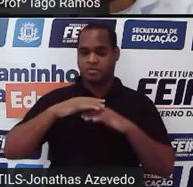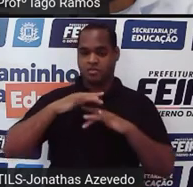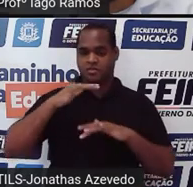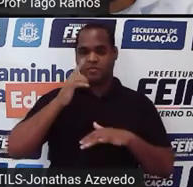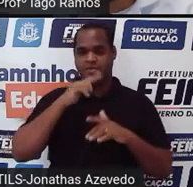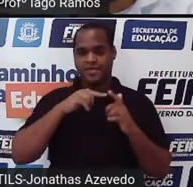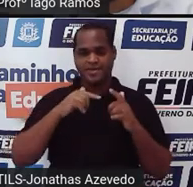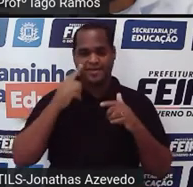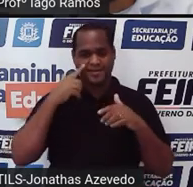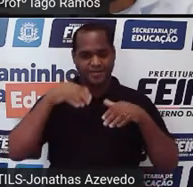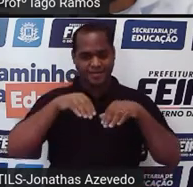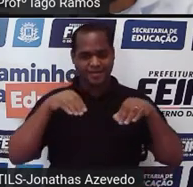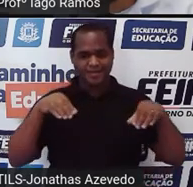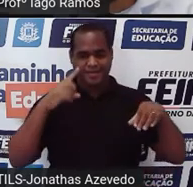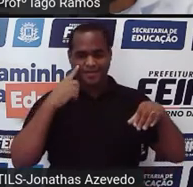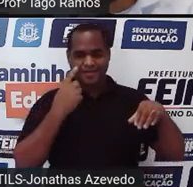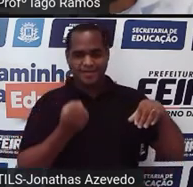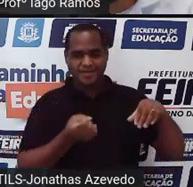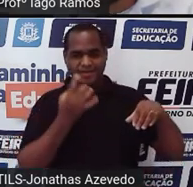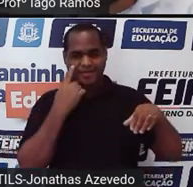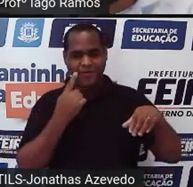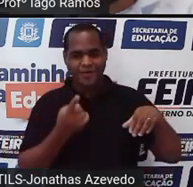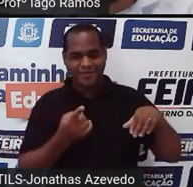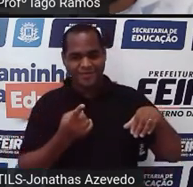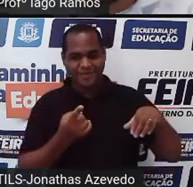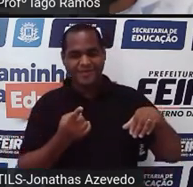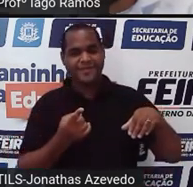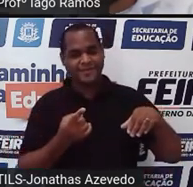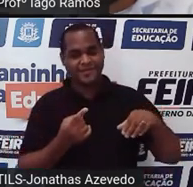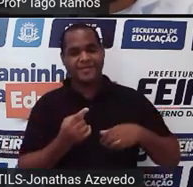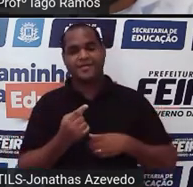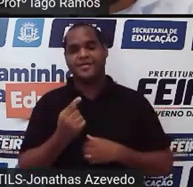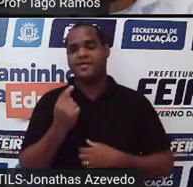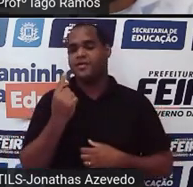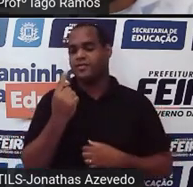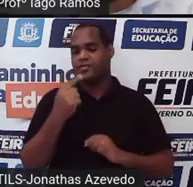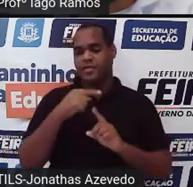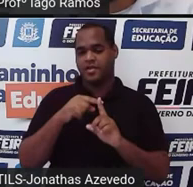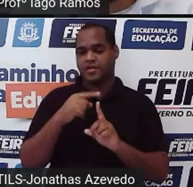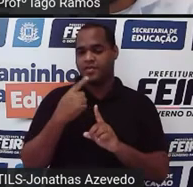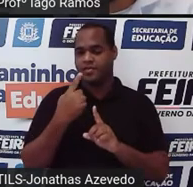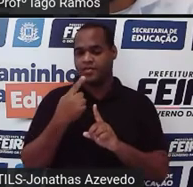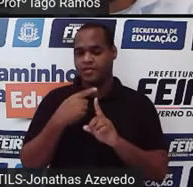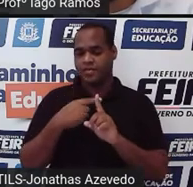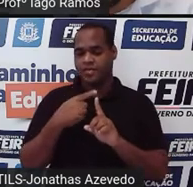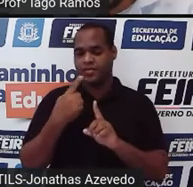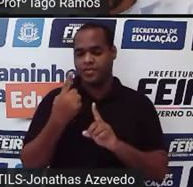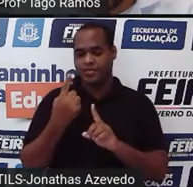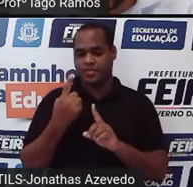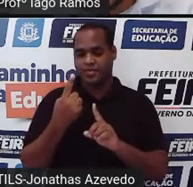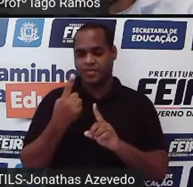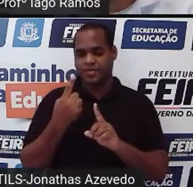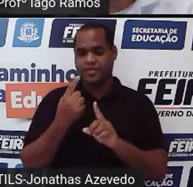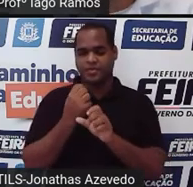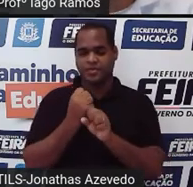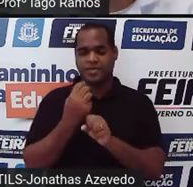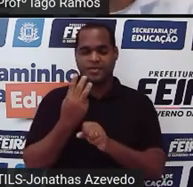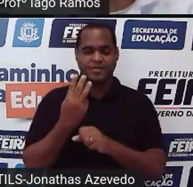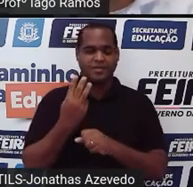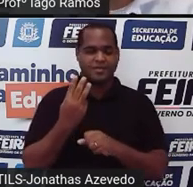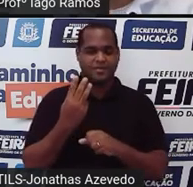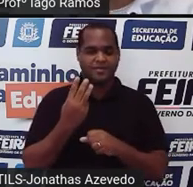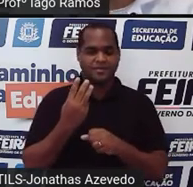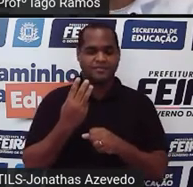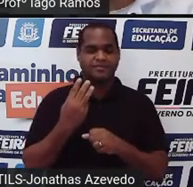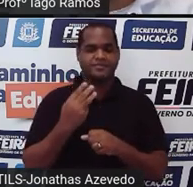no paralelepípedo dessa pontinha até essa então um mais um mais um vai dar